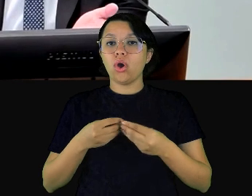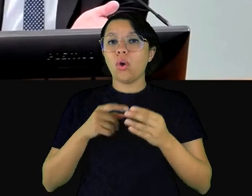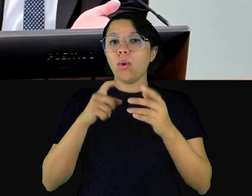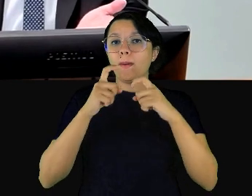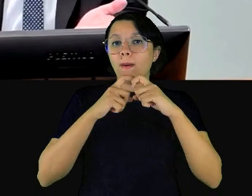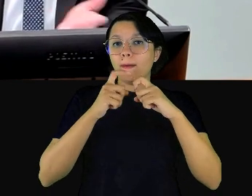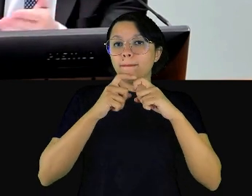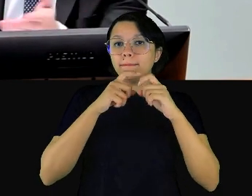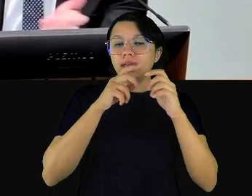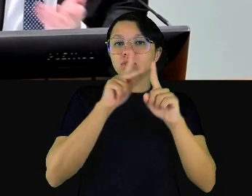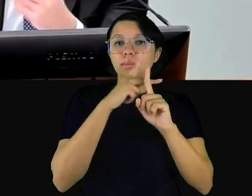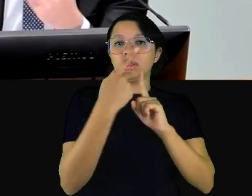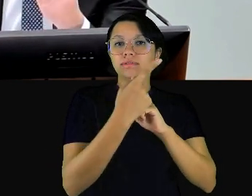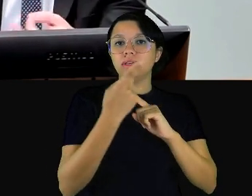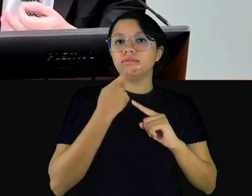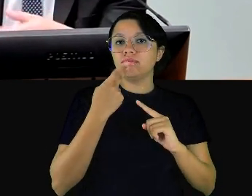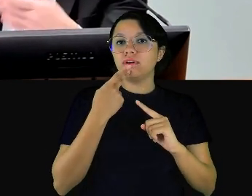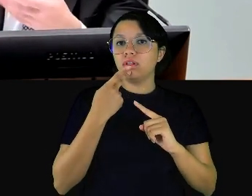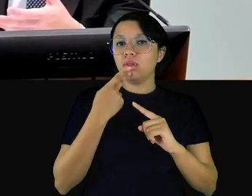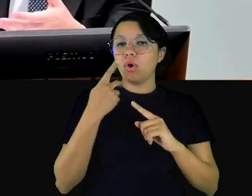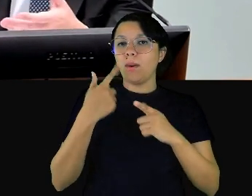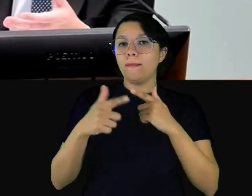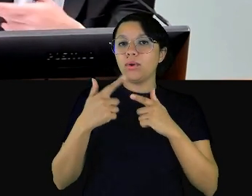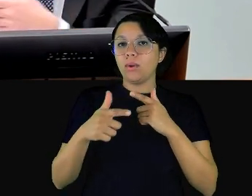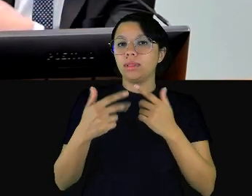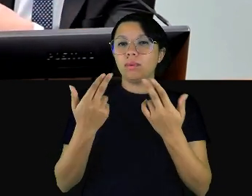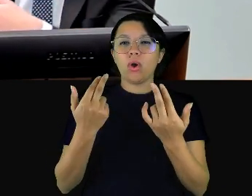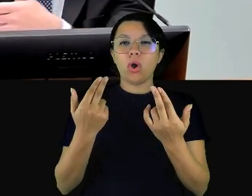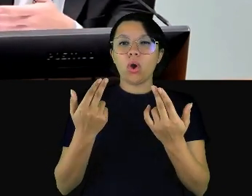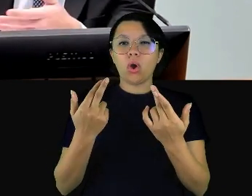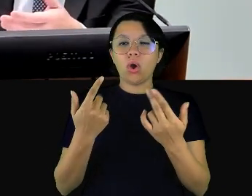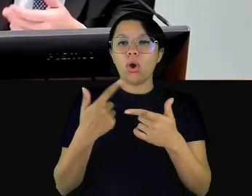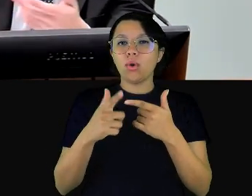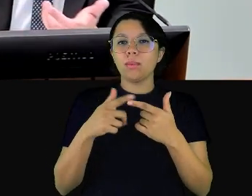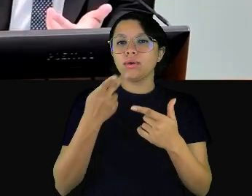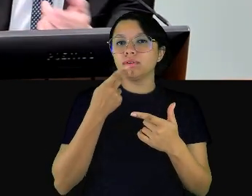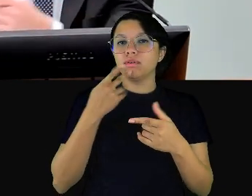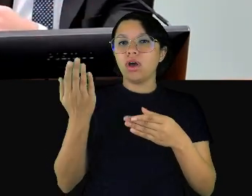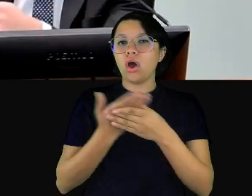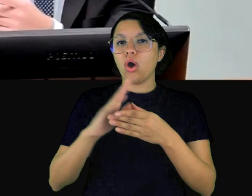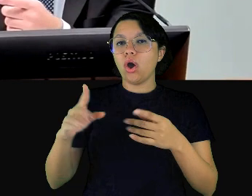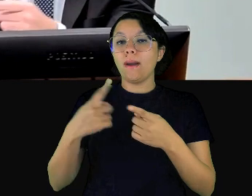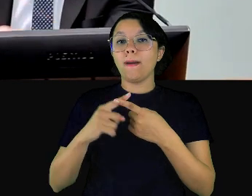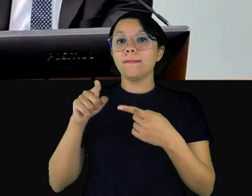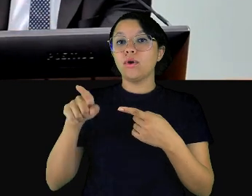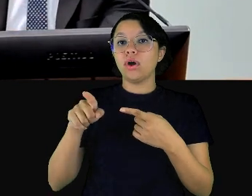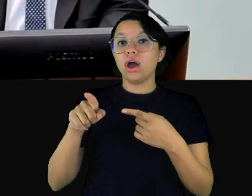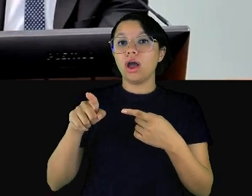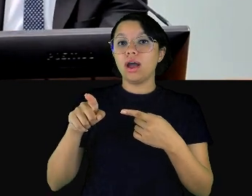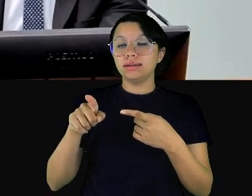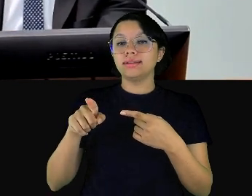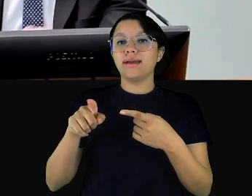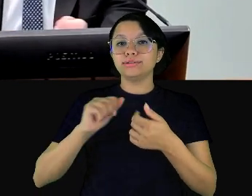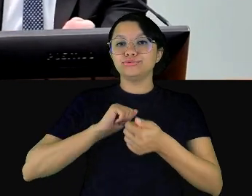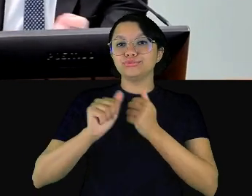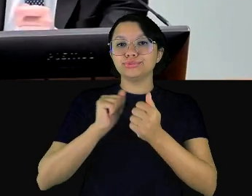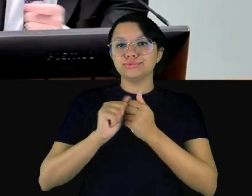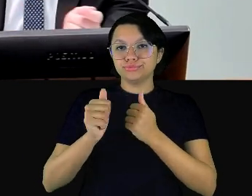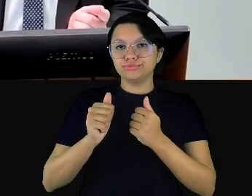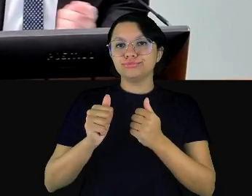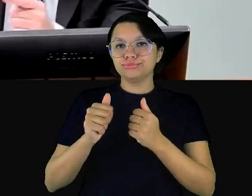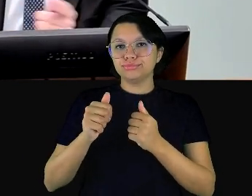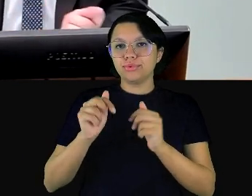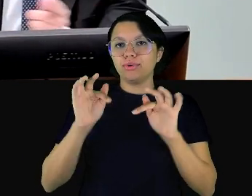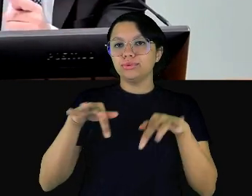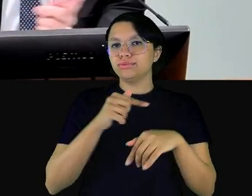olha, está com problema no mesmo joelho, mesma situação que estava narrada no processo, porque ele estava jogando futebol no final de semana. E ele